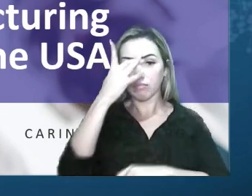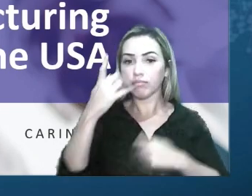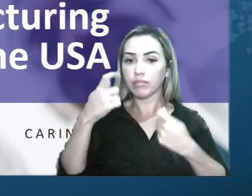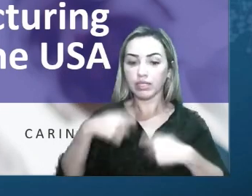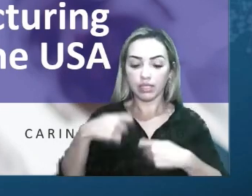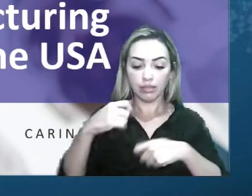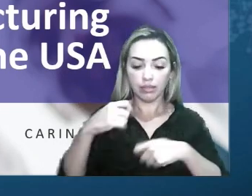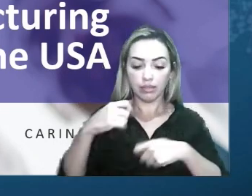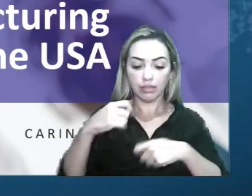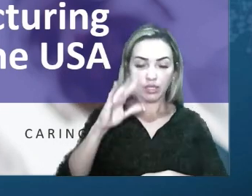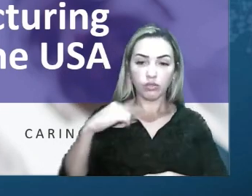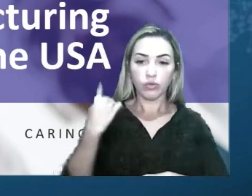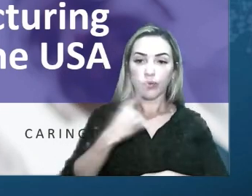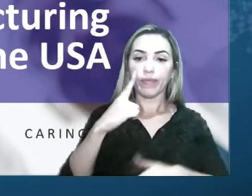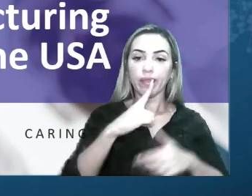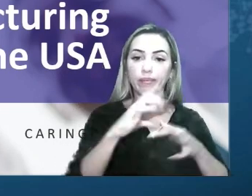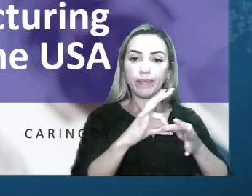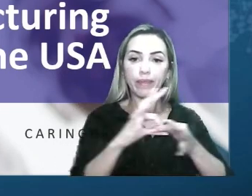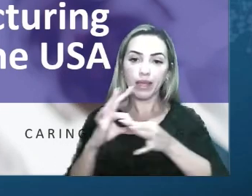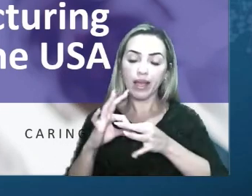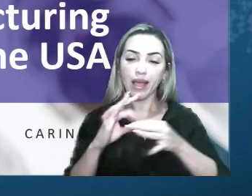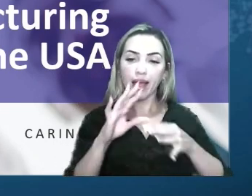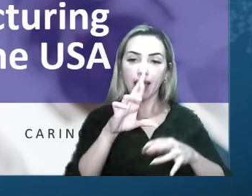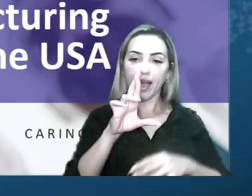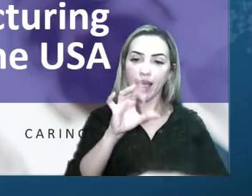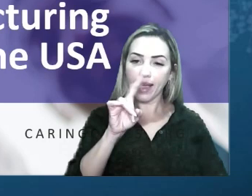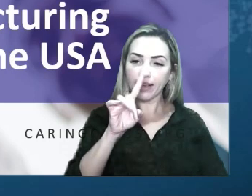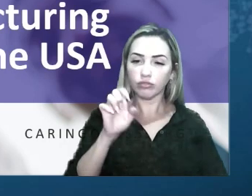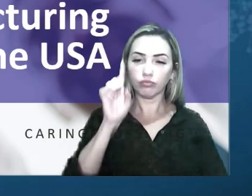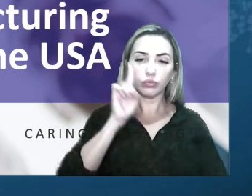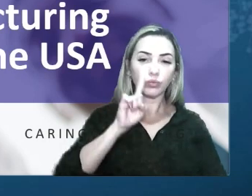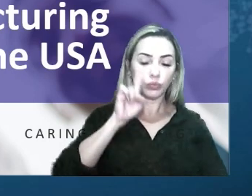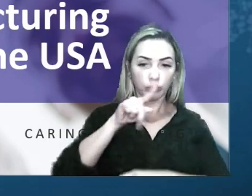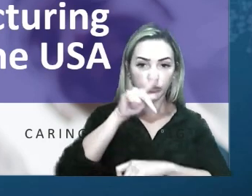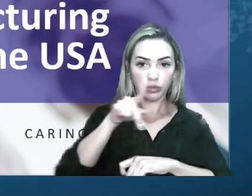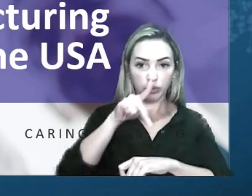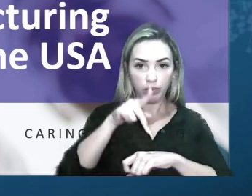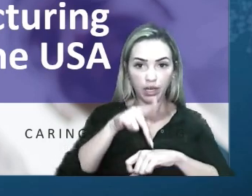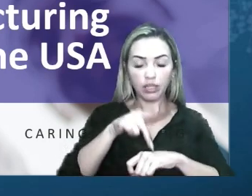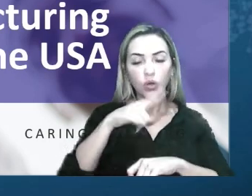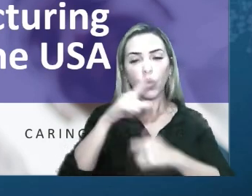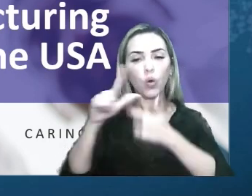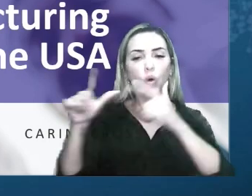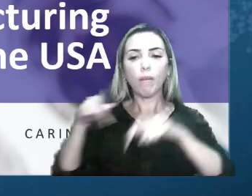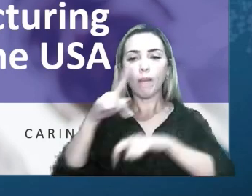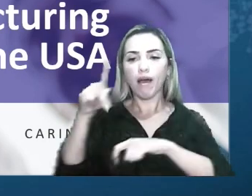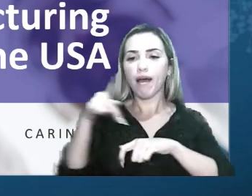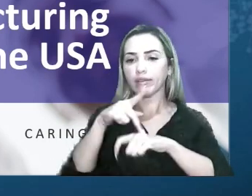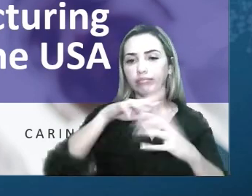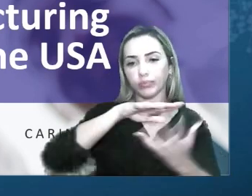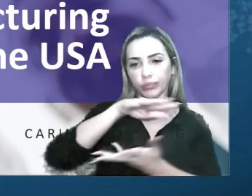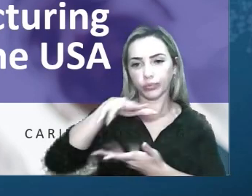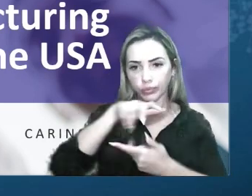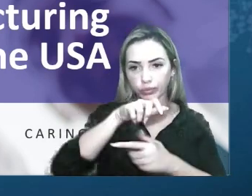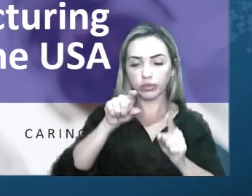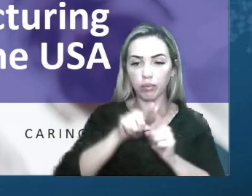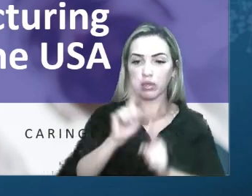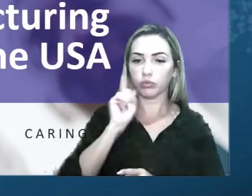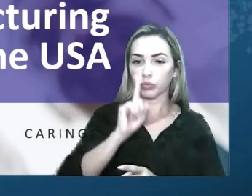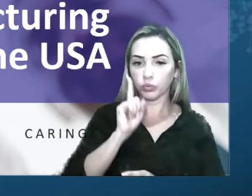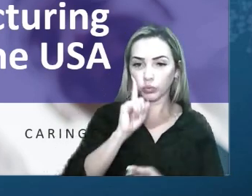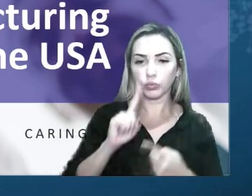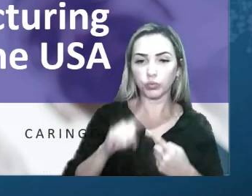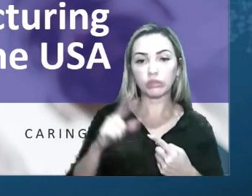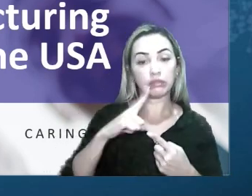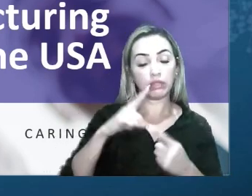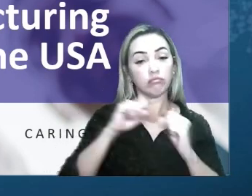Estamos trabalhando numa rede de clínicas e hospitais nos Estados Unidos. Comparado com muitos outros países do mundo, os Estados Unidos tem um